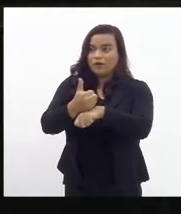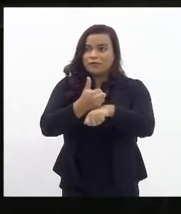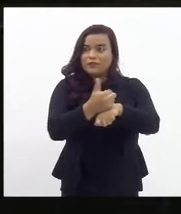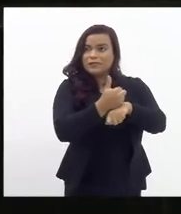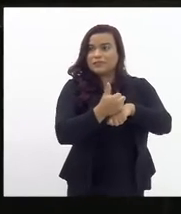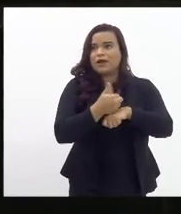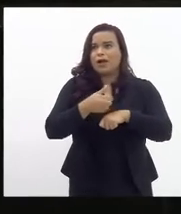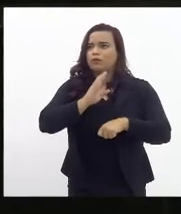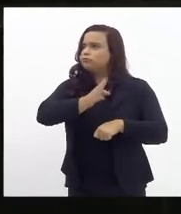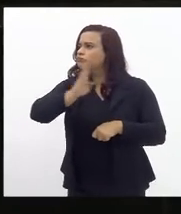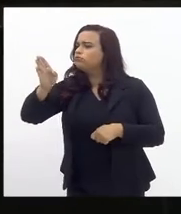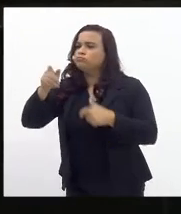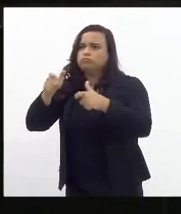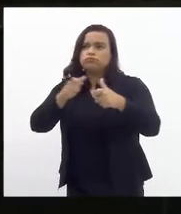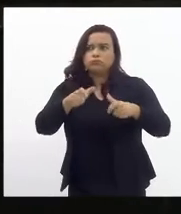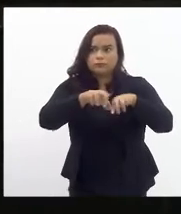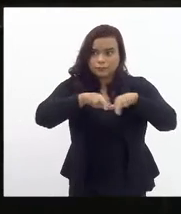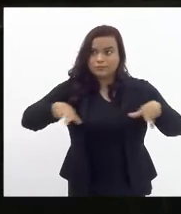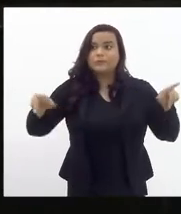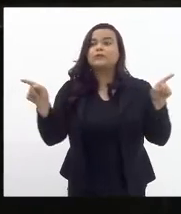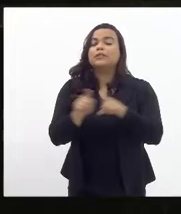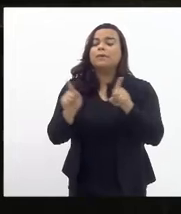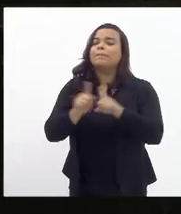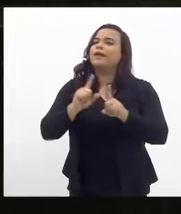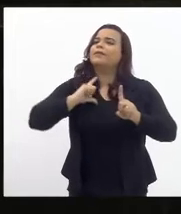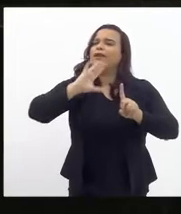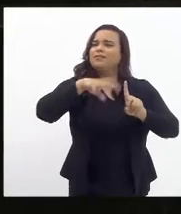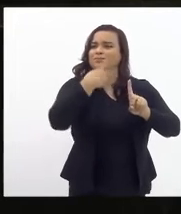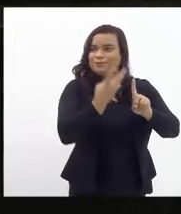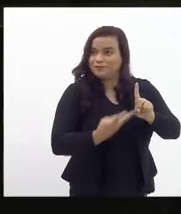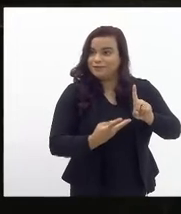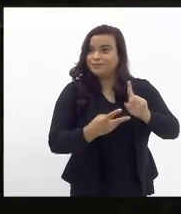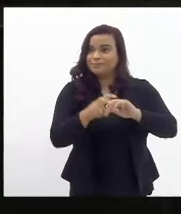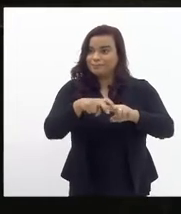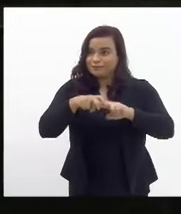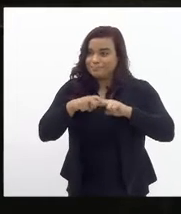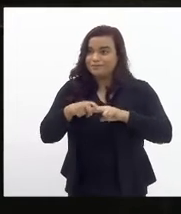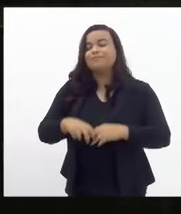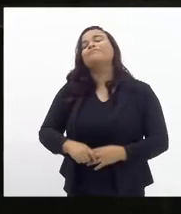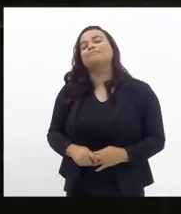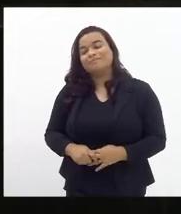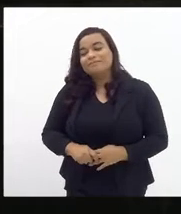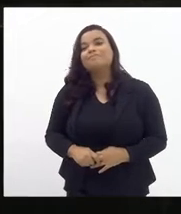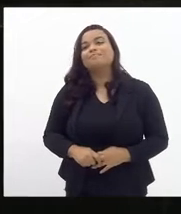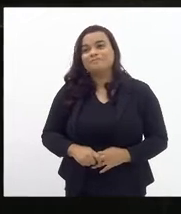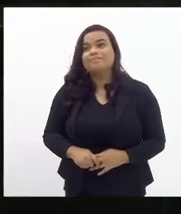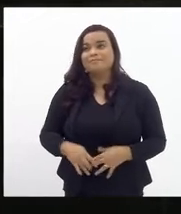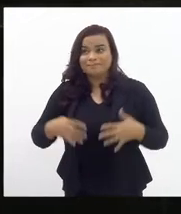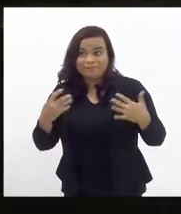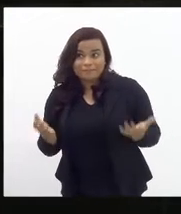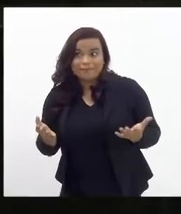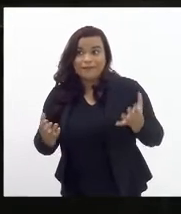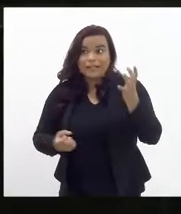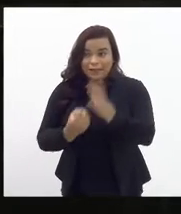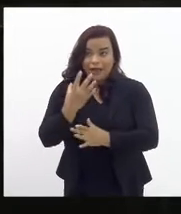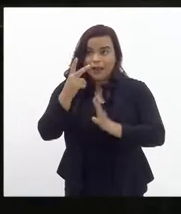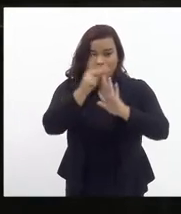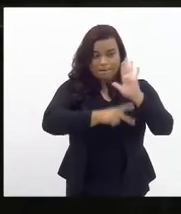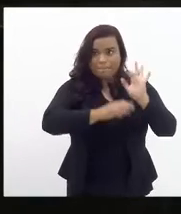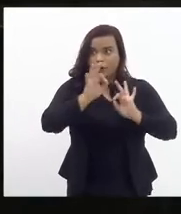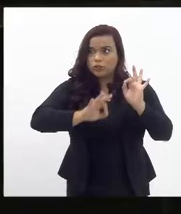elas circulam, e elas são, inclusive, homenageadas a partir disso. O relato para a produção desse